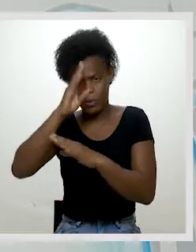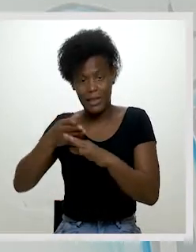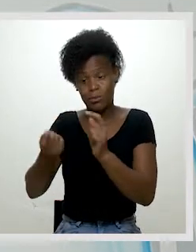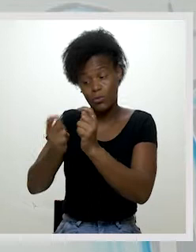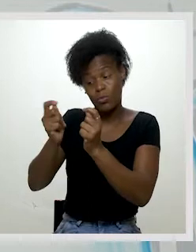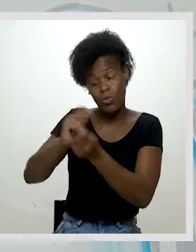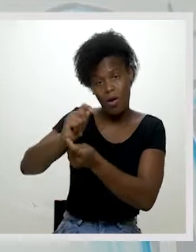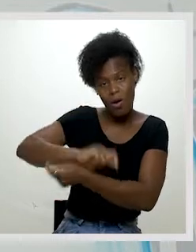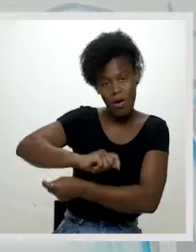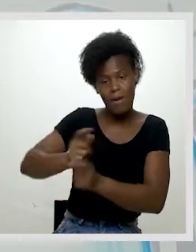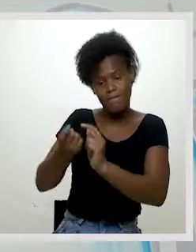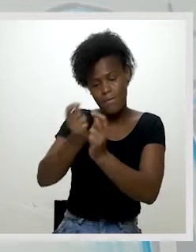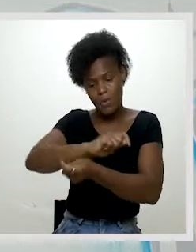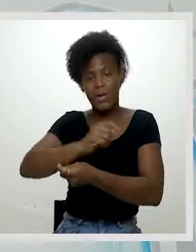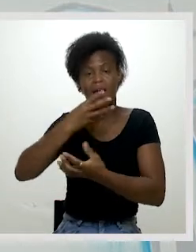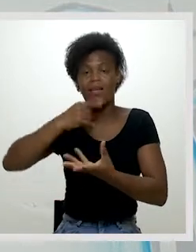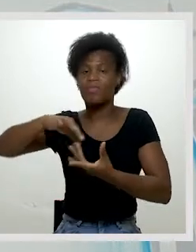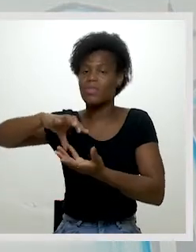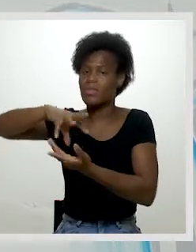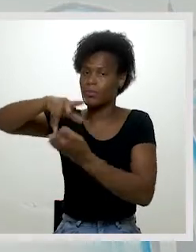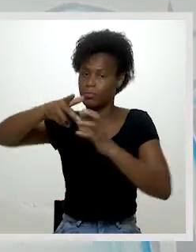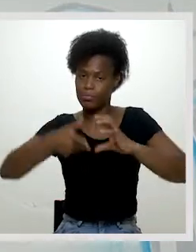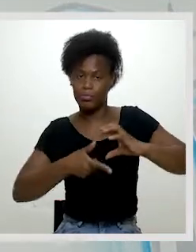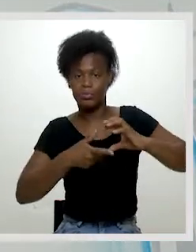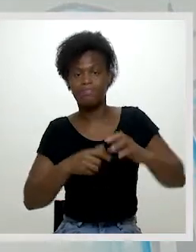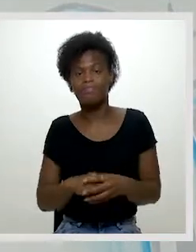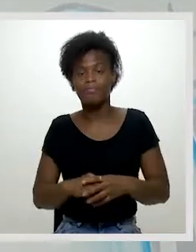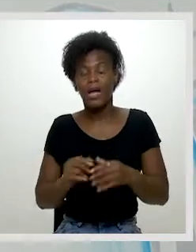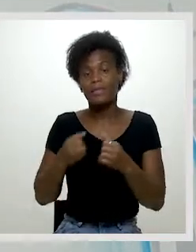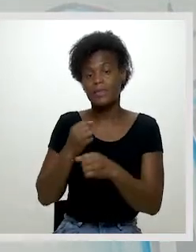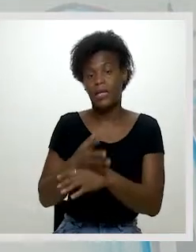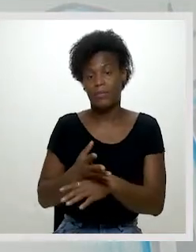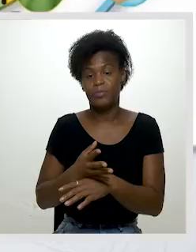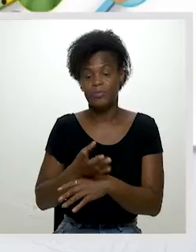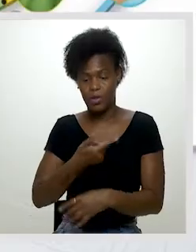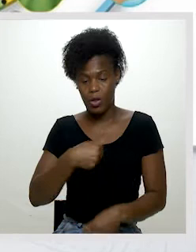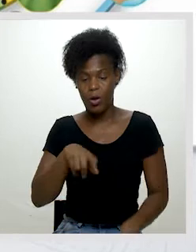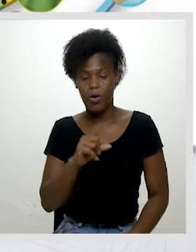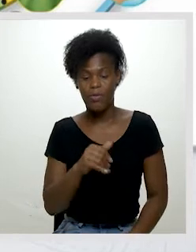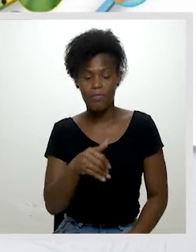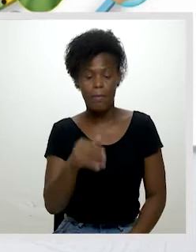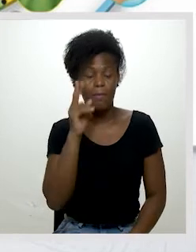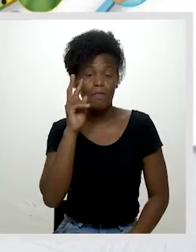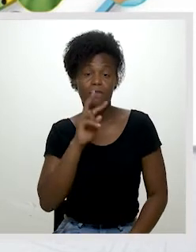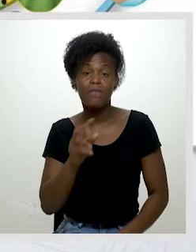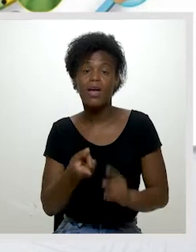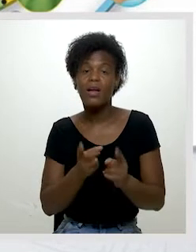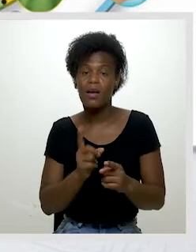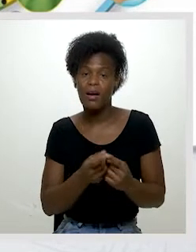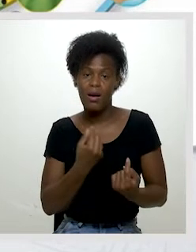que alteram, que mudam a superfície terrestre. A seguir, nós vamos ver que